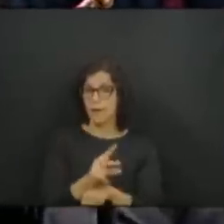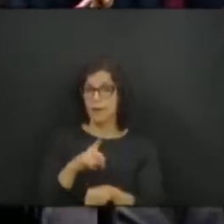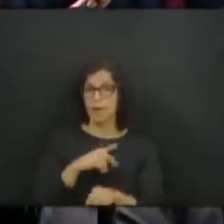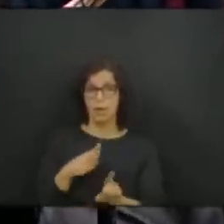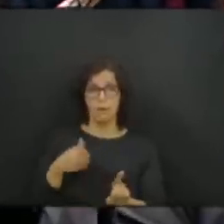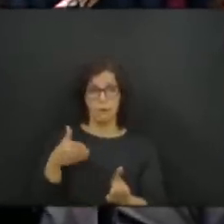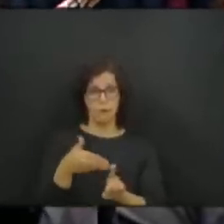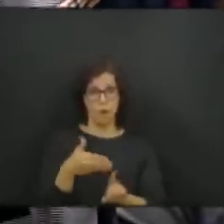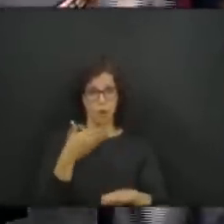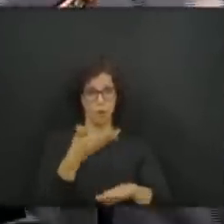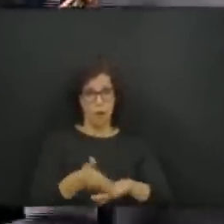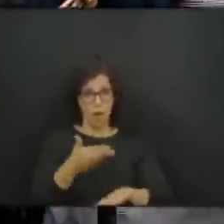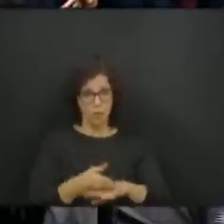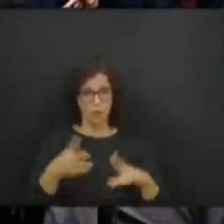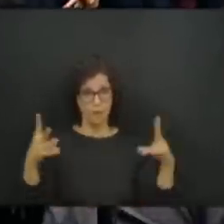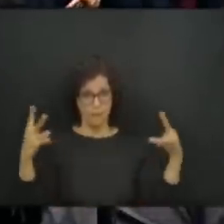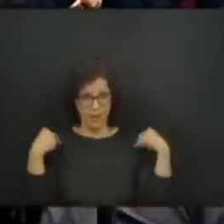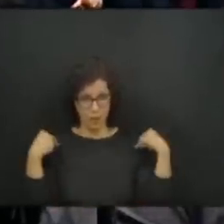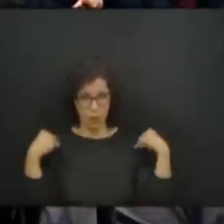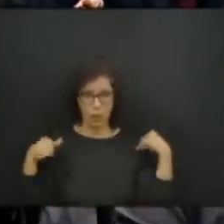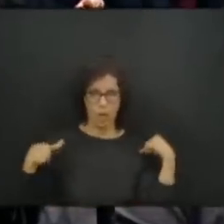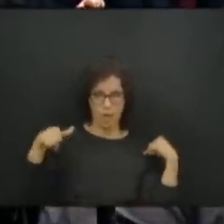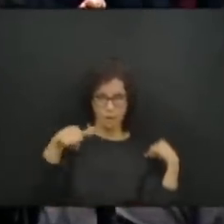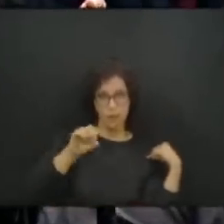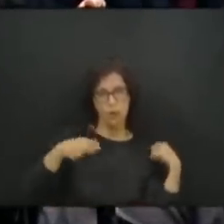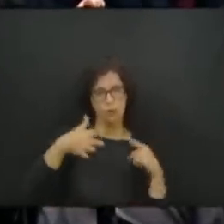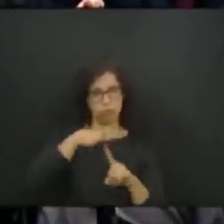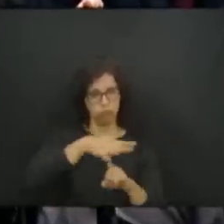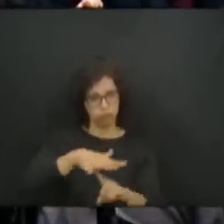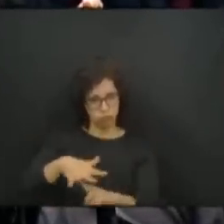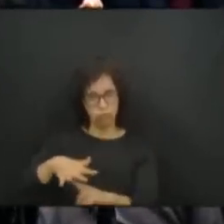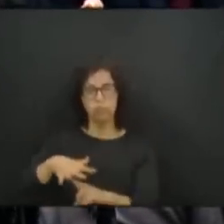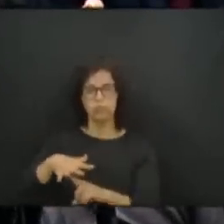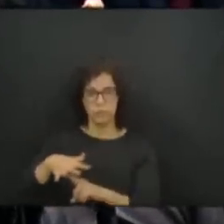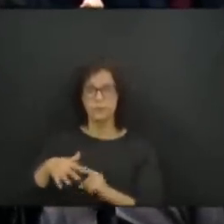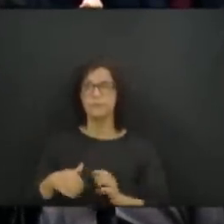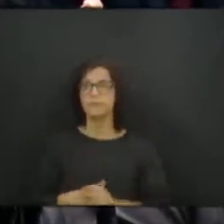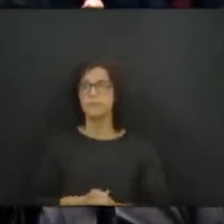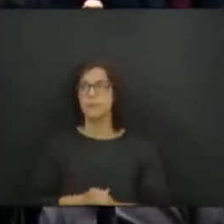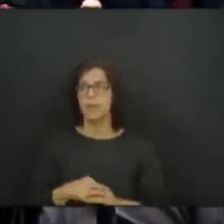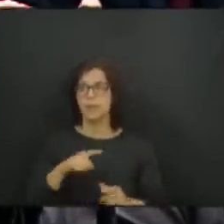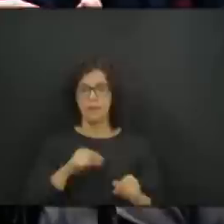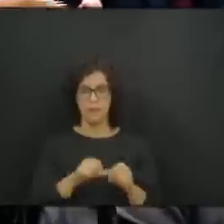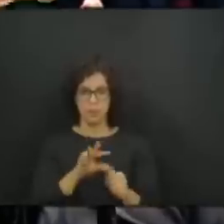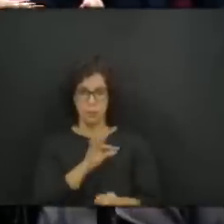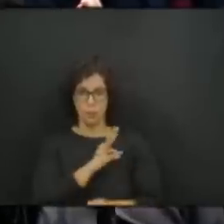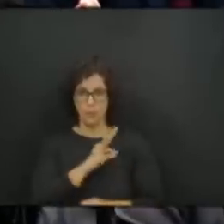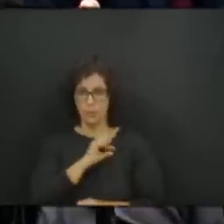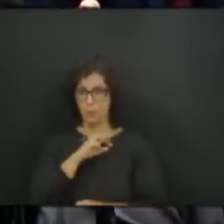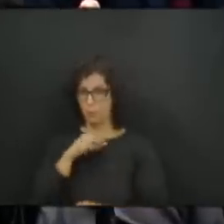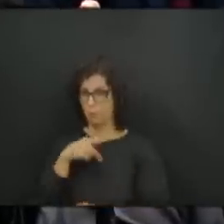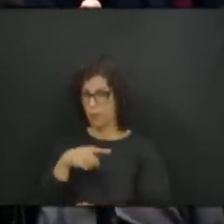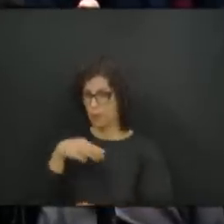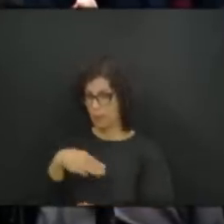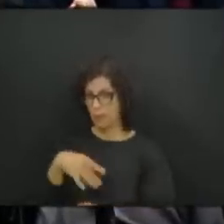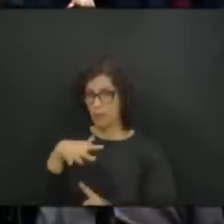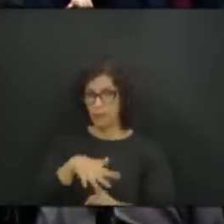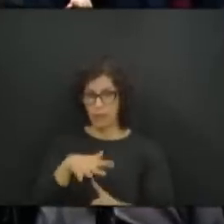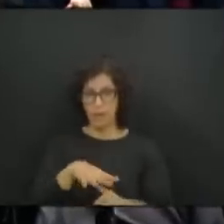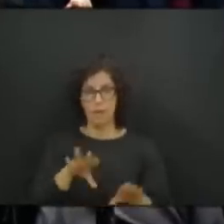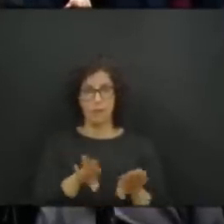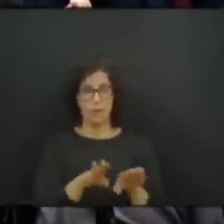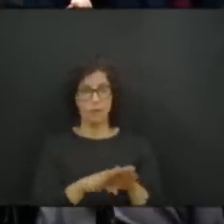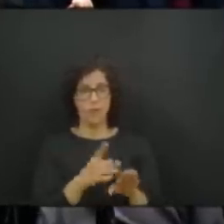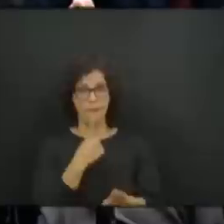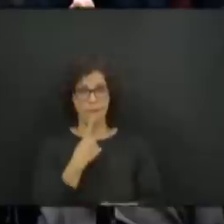destinados ao exercício da função de piloto de aviões e helicóptero apurados pela Polícia Militar do Paraná e